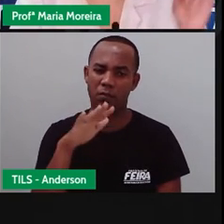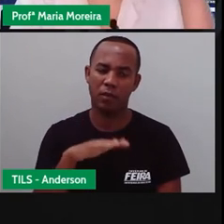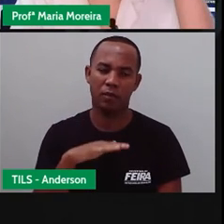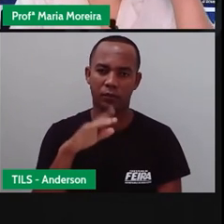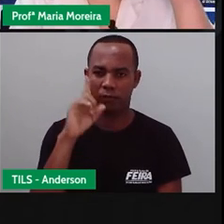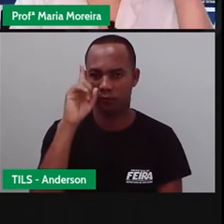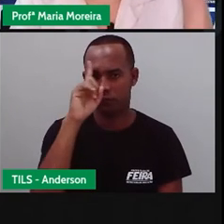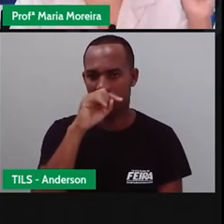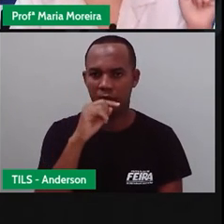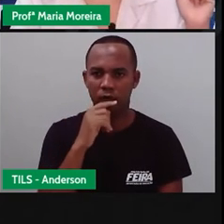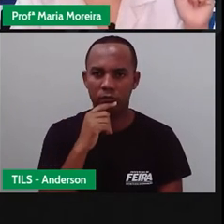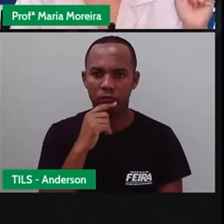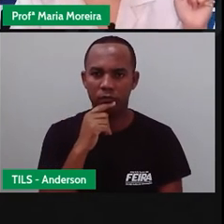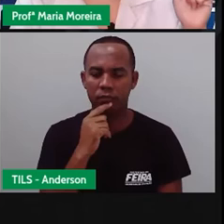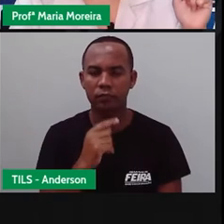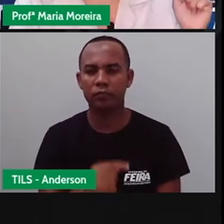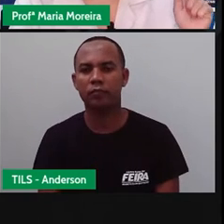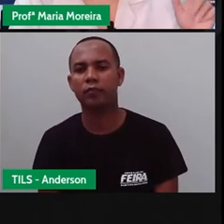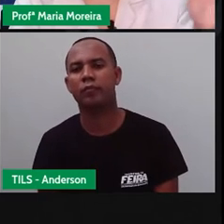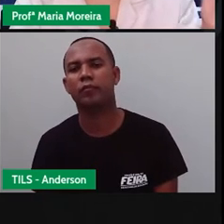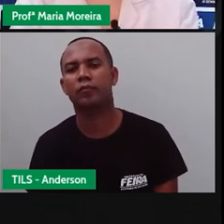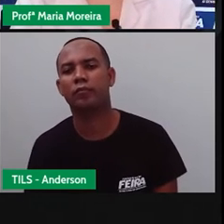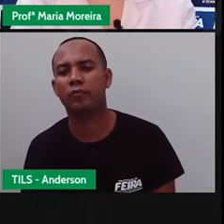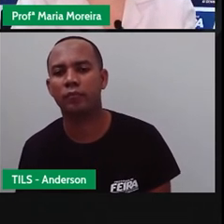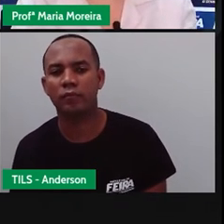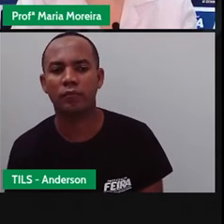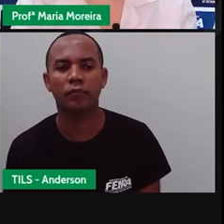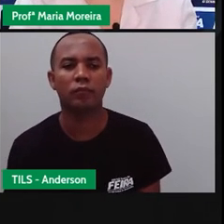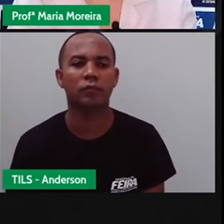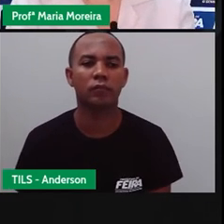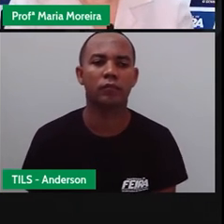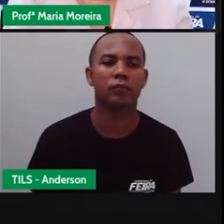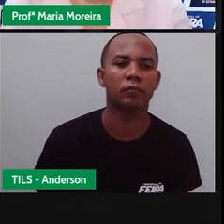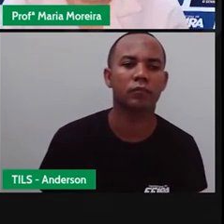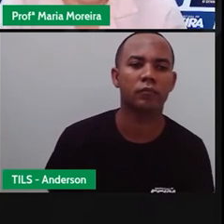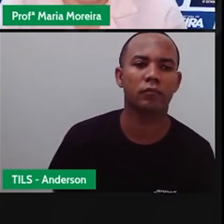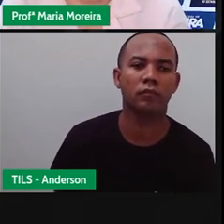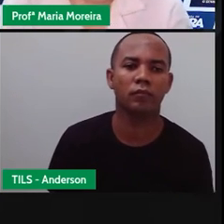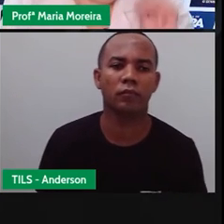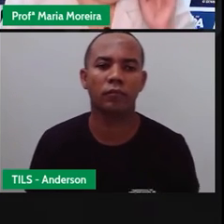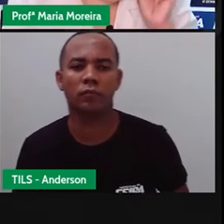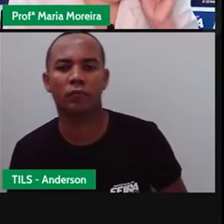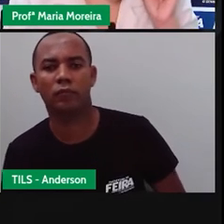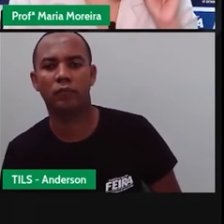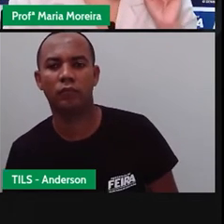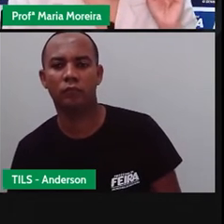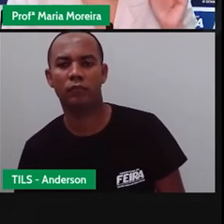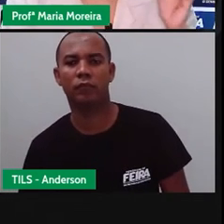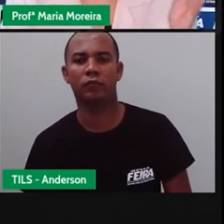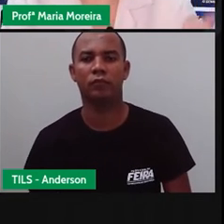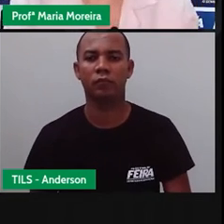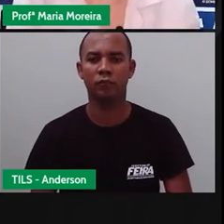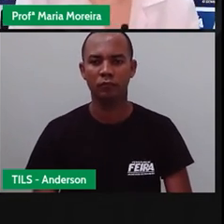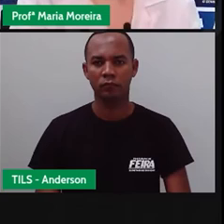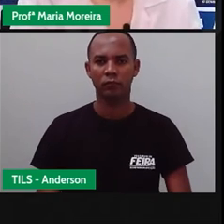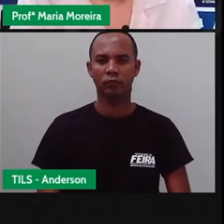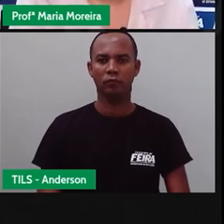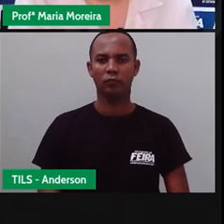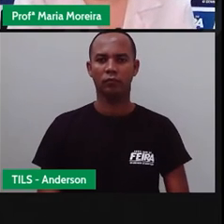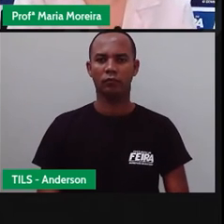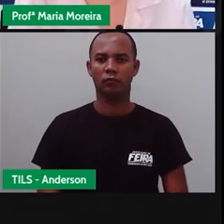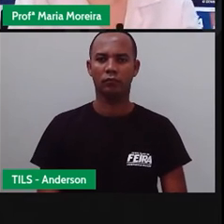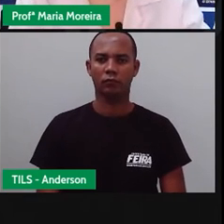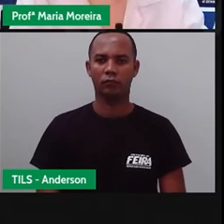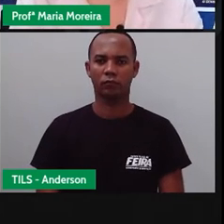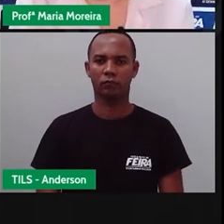né Um pouquinho de nada mais difícil a gente fez uma de subtração e vocês podem aí algumas pessoas chamam de continha